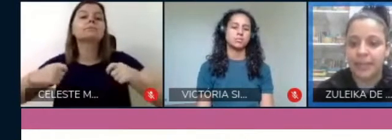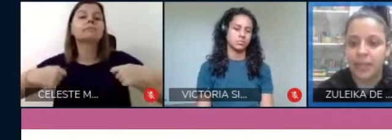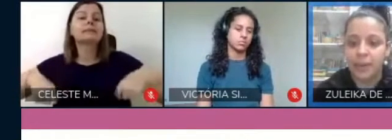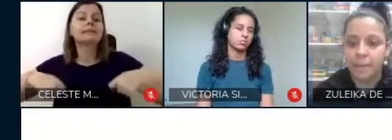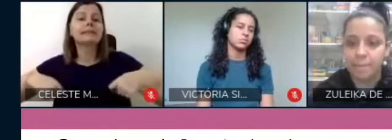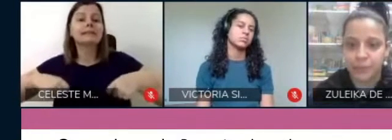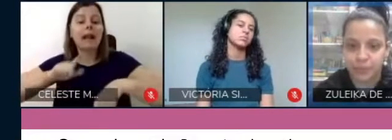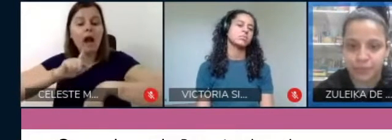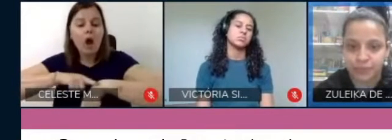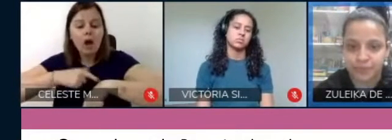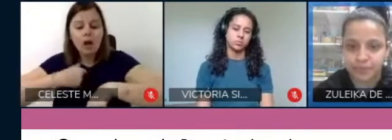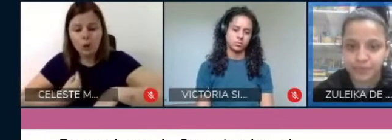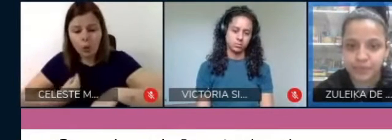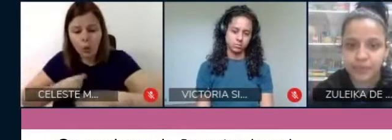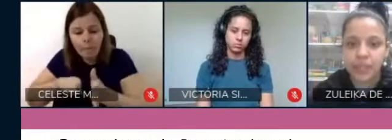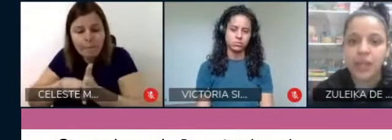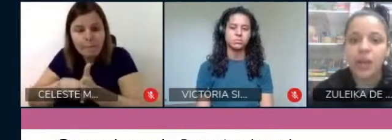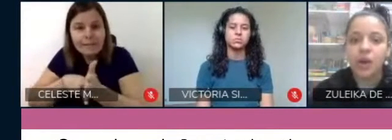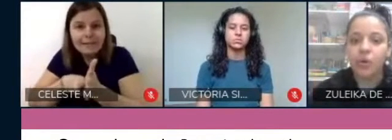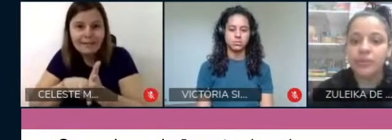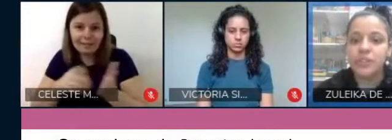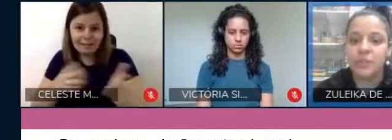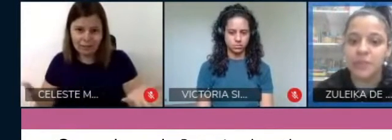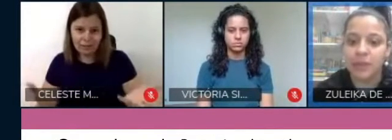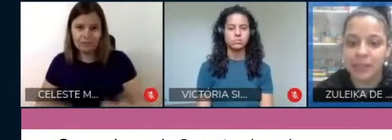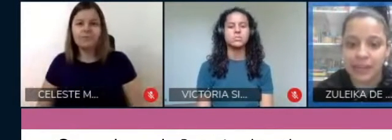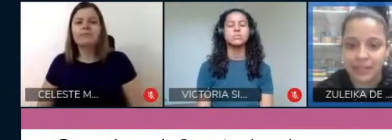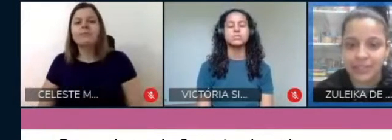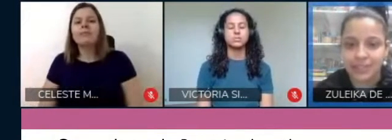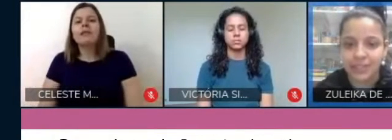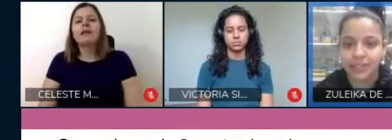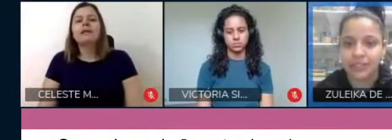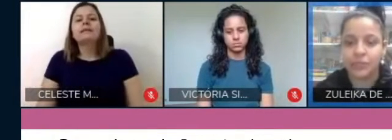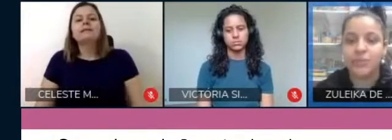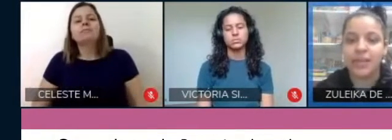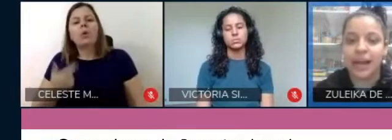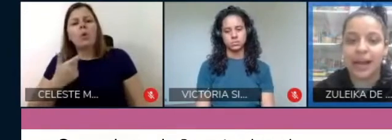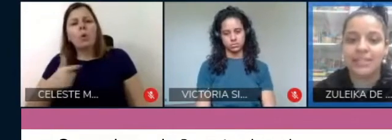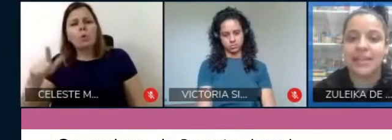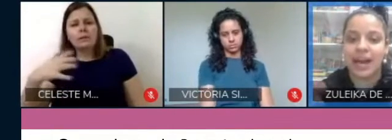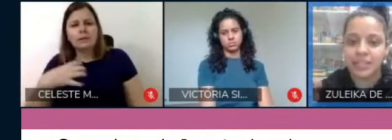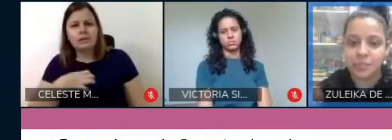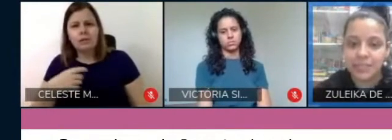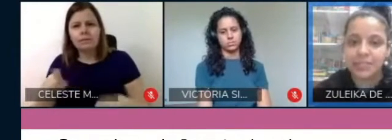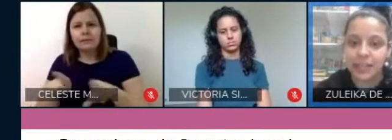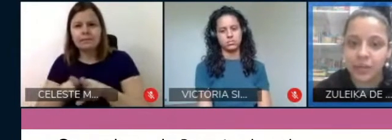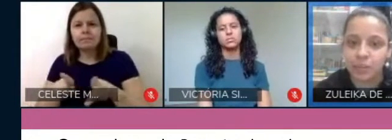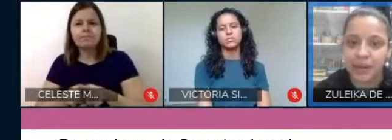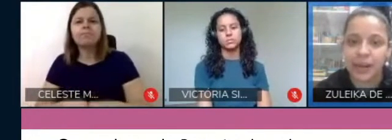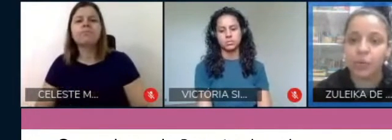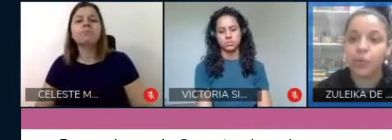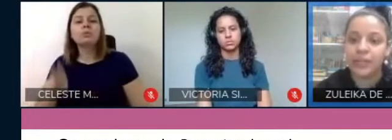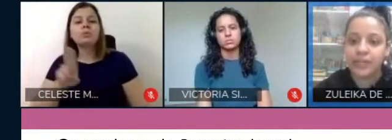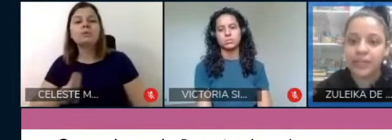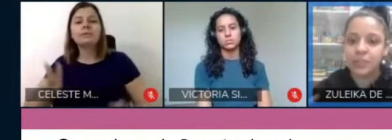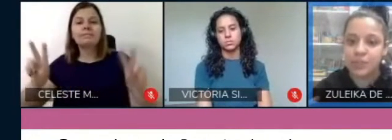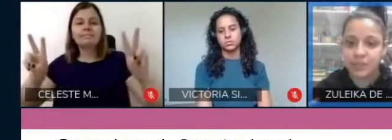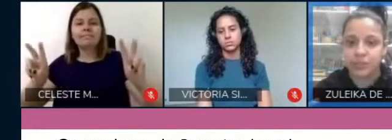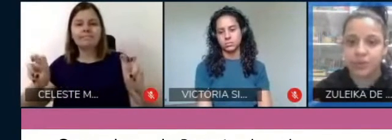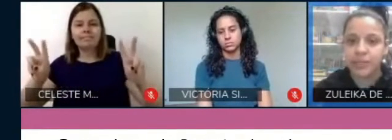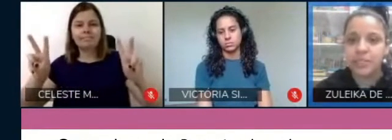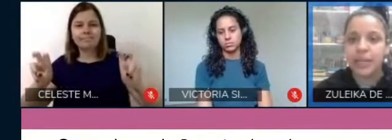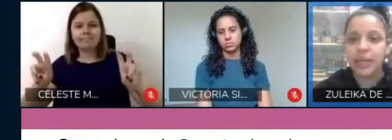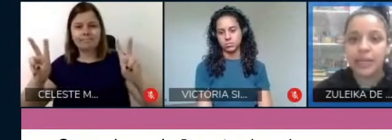pesquisador. Pronto. Outras possibilidades, usar as aspas, né, para